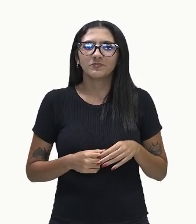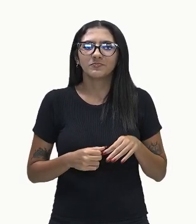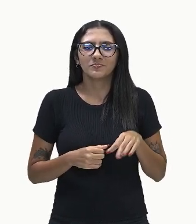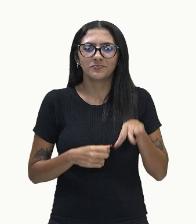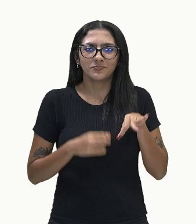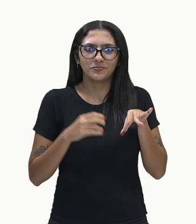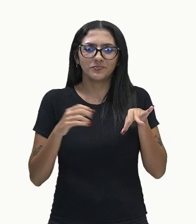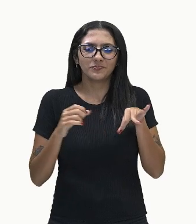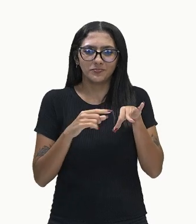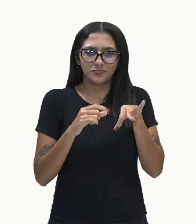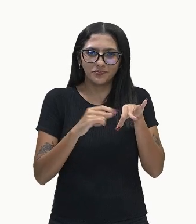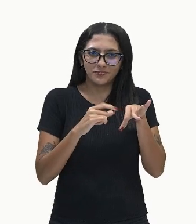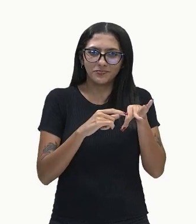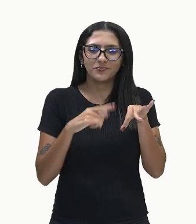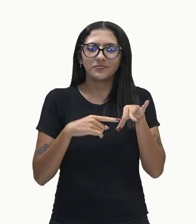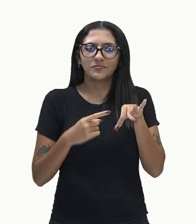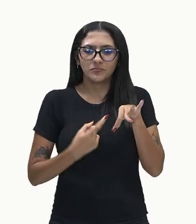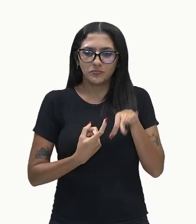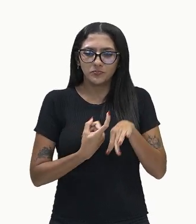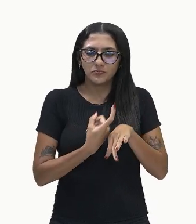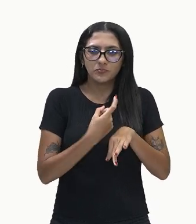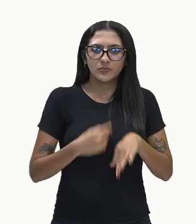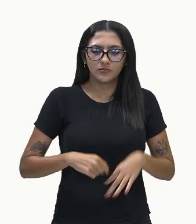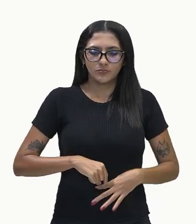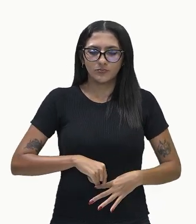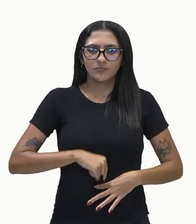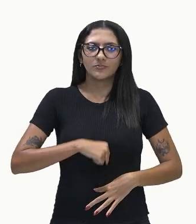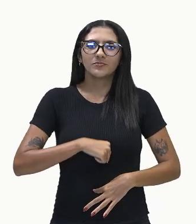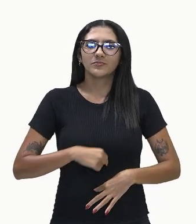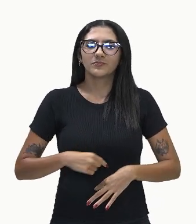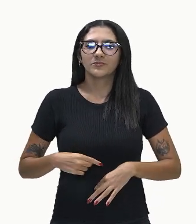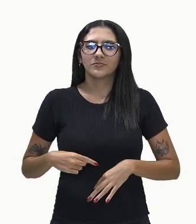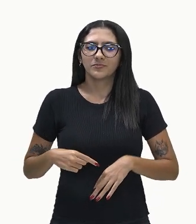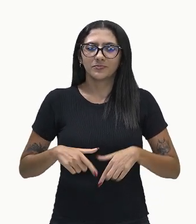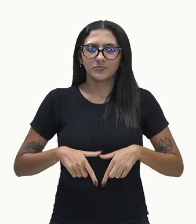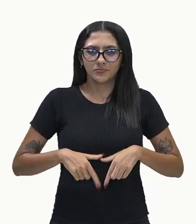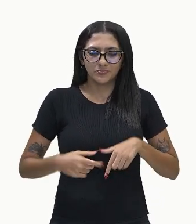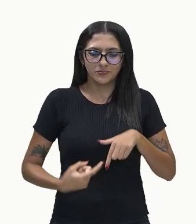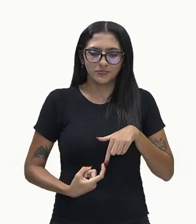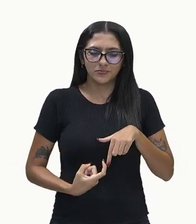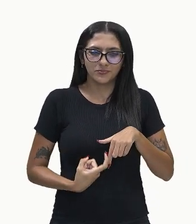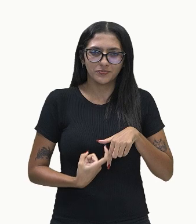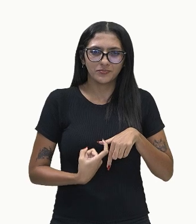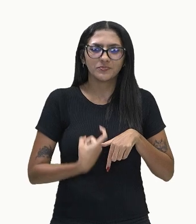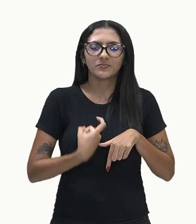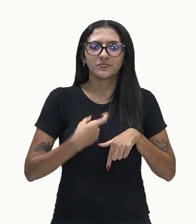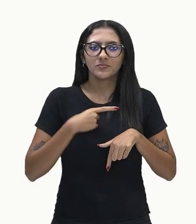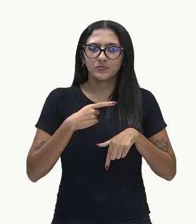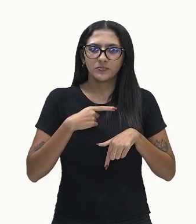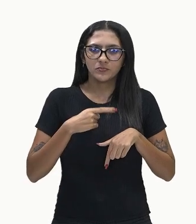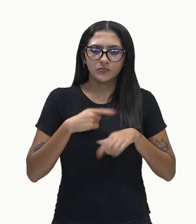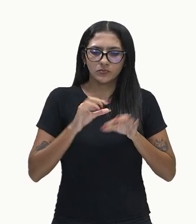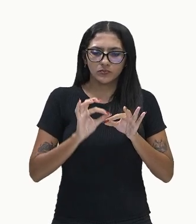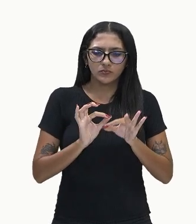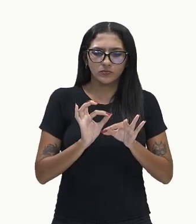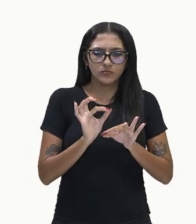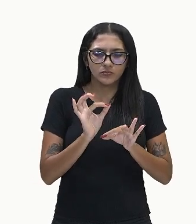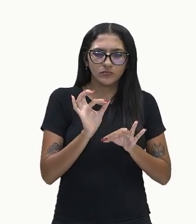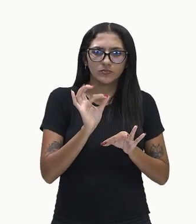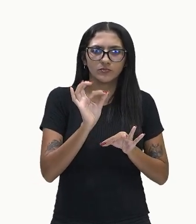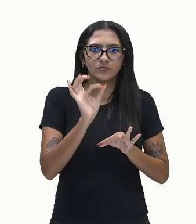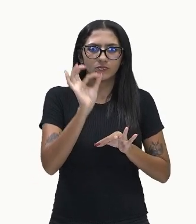passam pela entrada do colo do útero e vão fazendo a sua